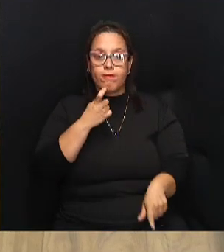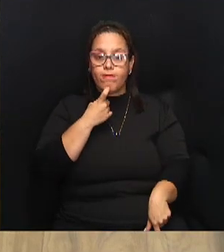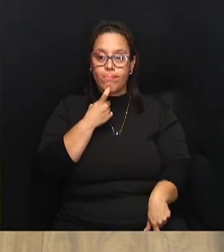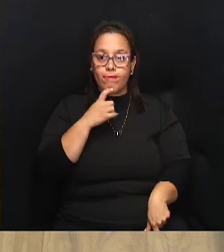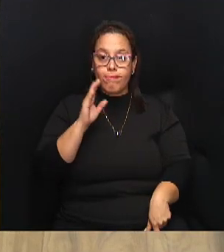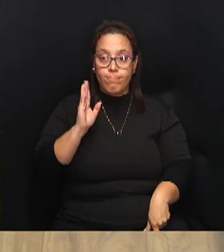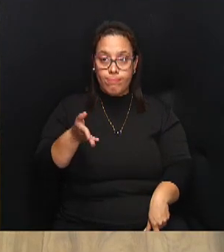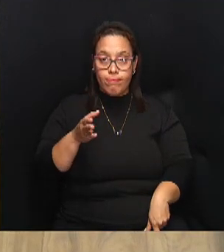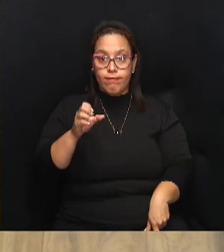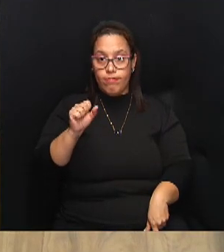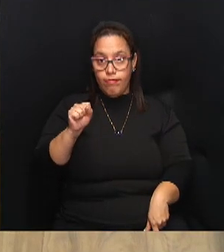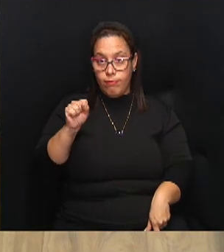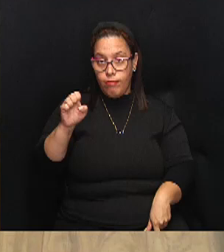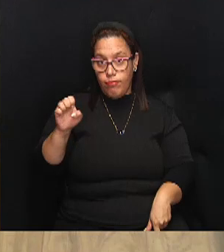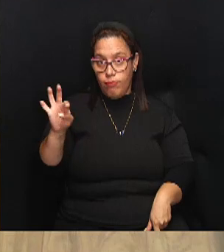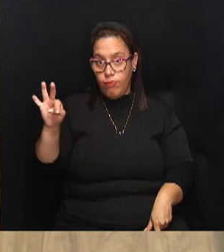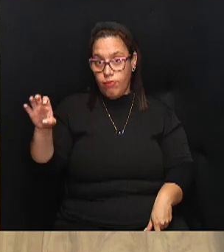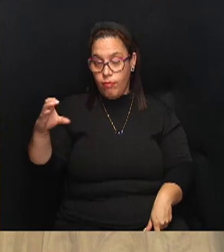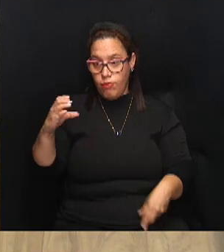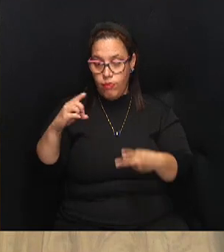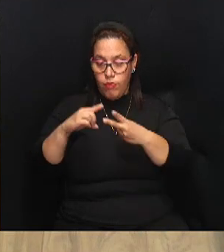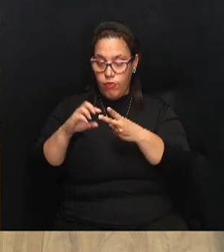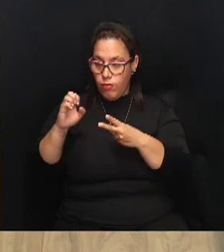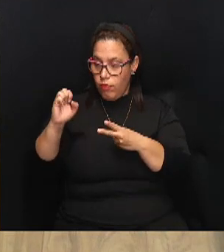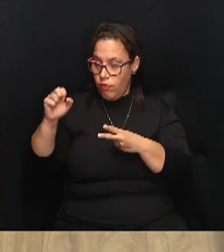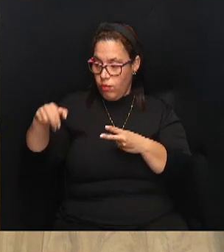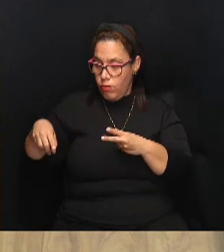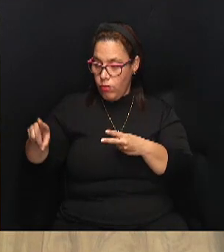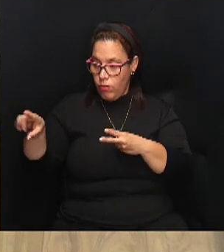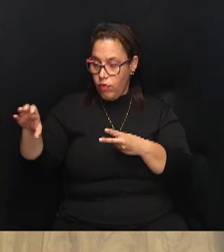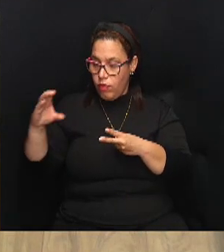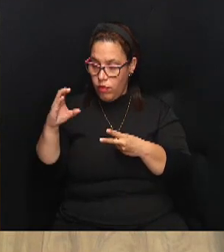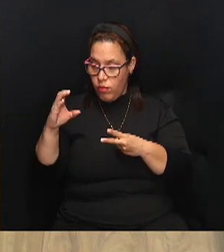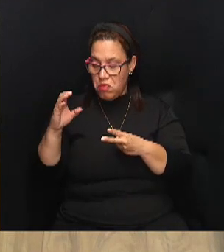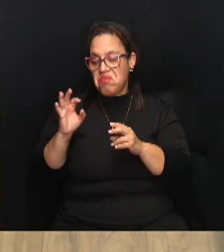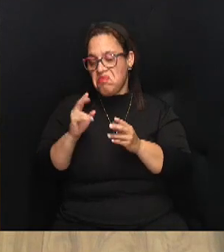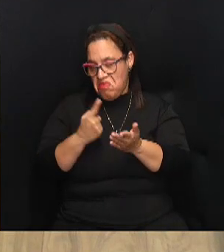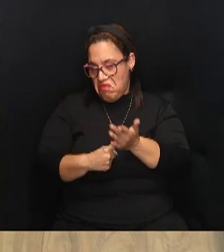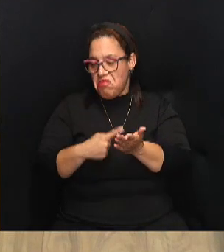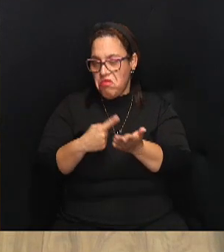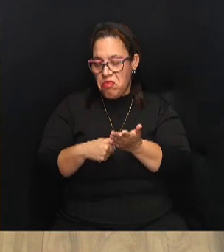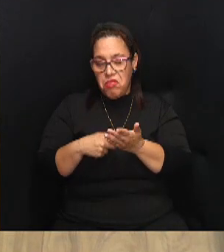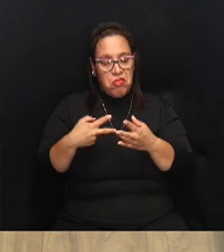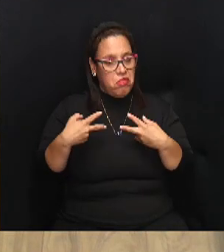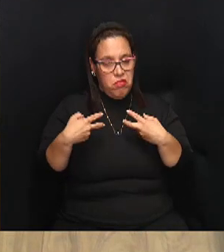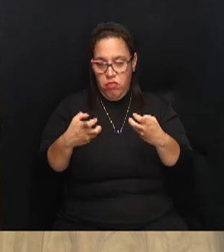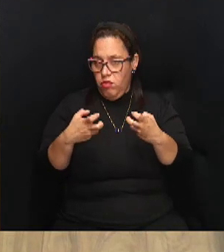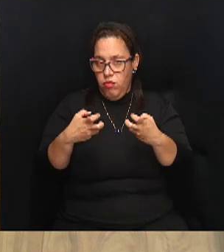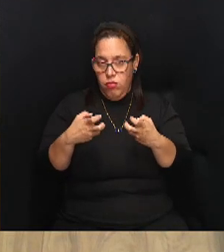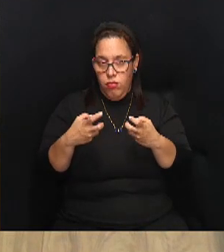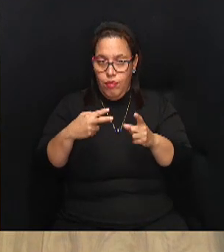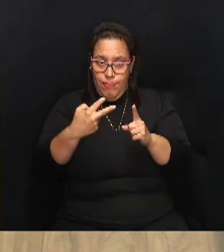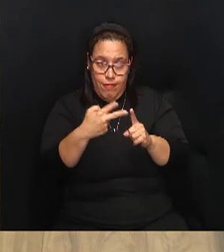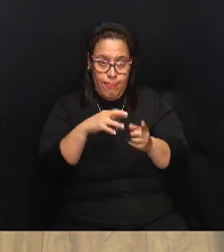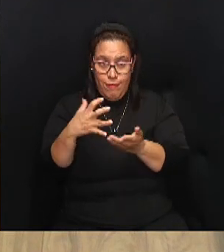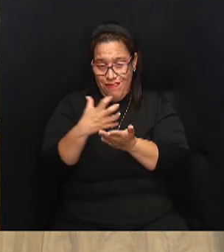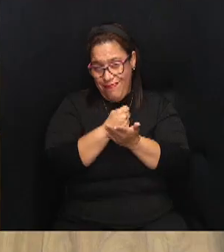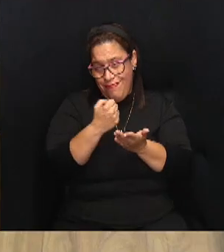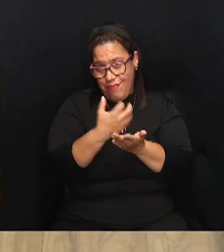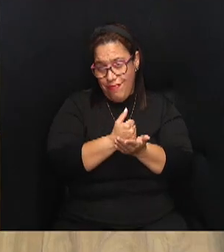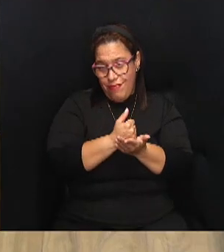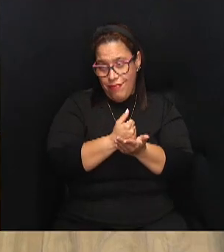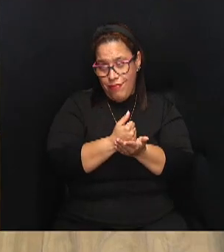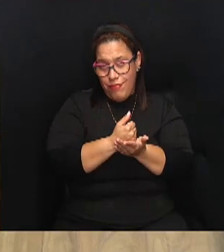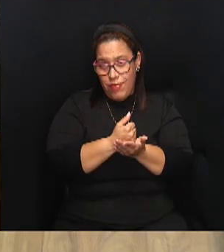já temos a CETEC, já temos a INDEC, que cumprem bem esse papel. E eu não enxergo, assim, sob o ponto de vista de arrecadação, essa